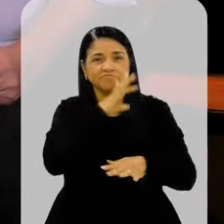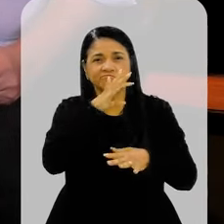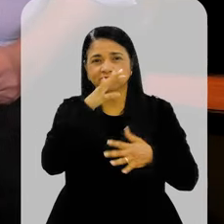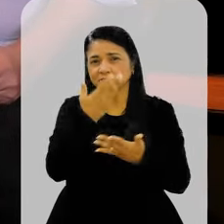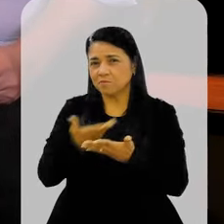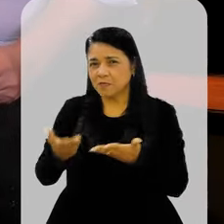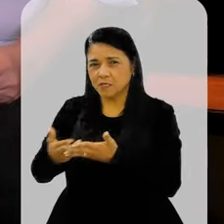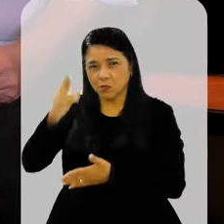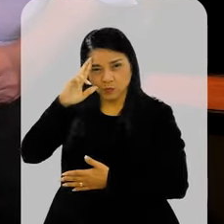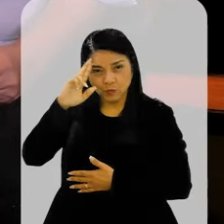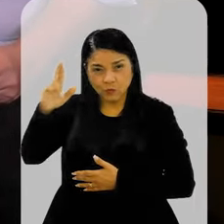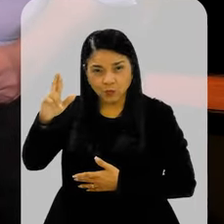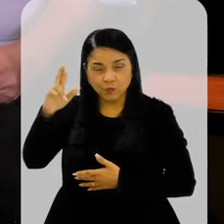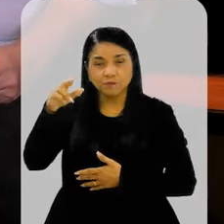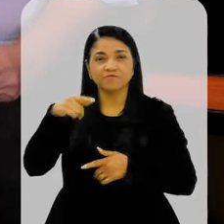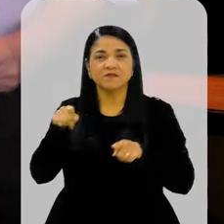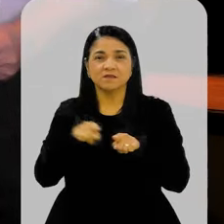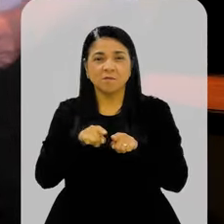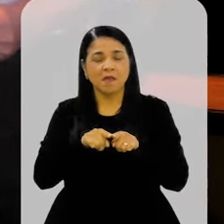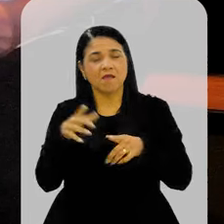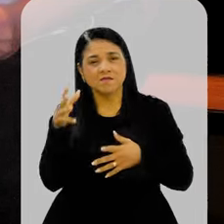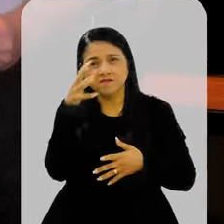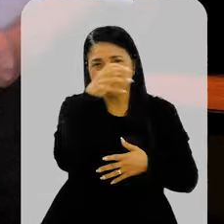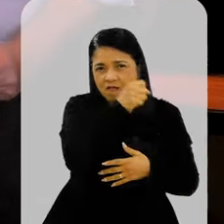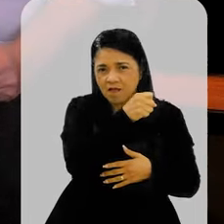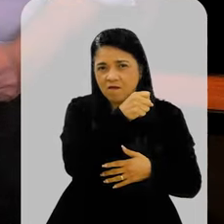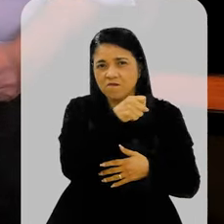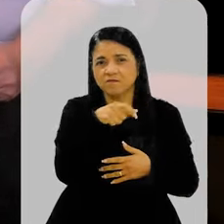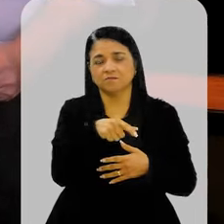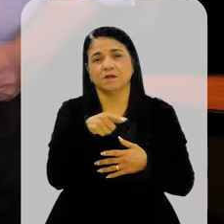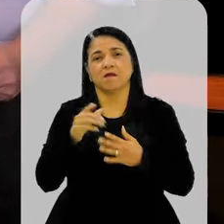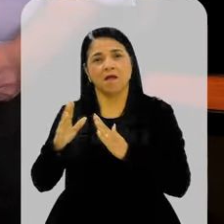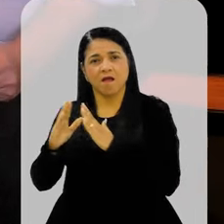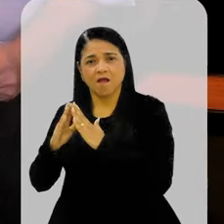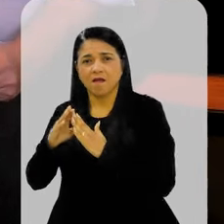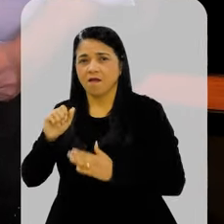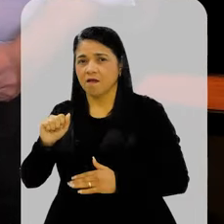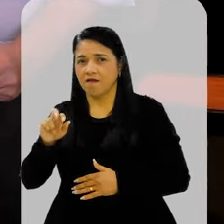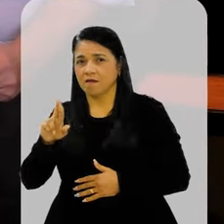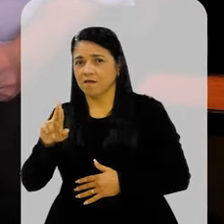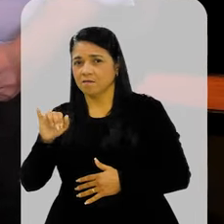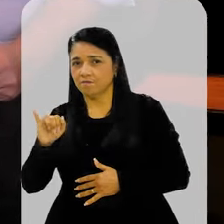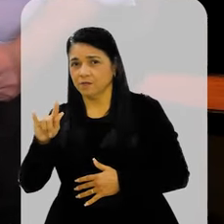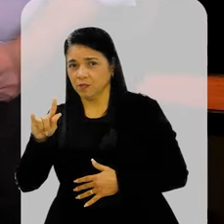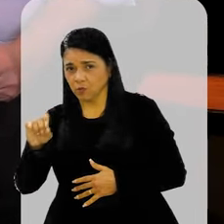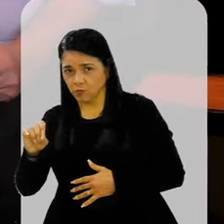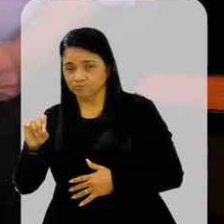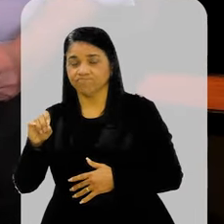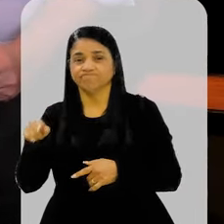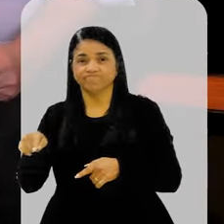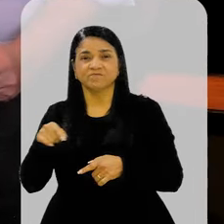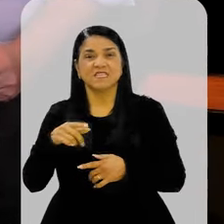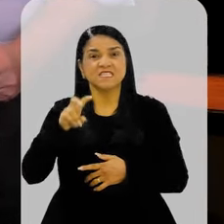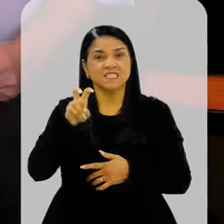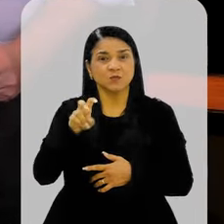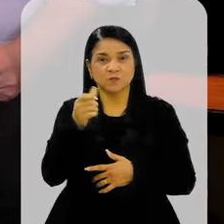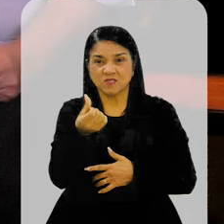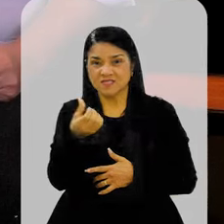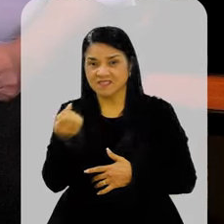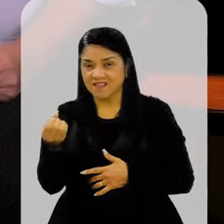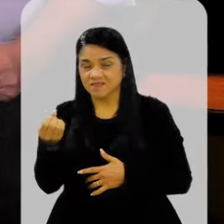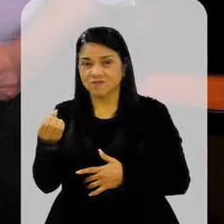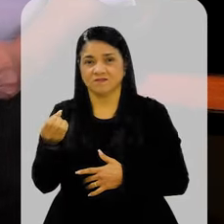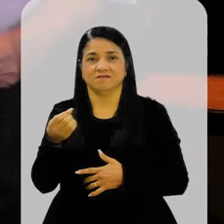muitos animais perderam seus tutores e tiveram que ser resgatados e levados para abrigos temporários. São mais de